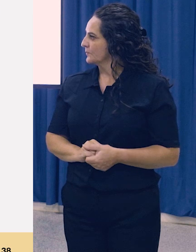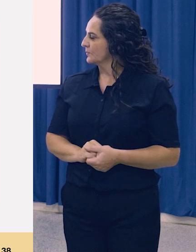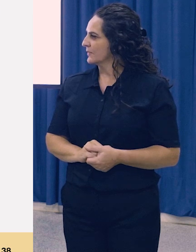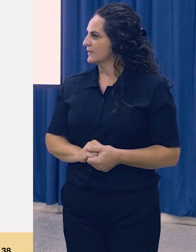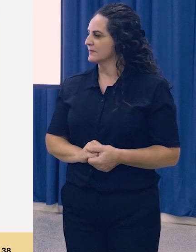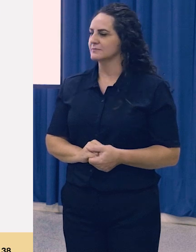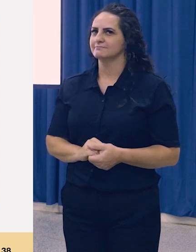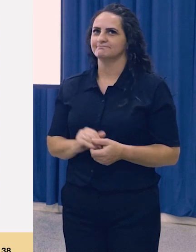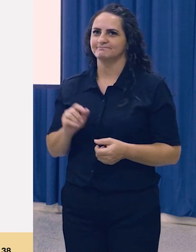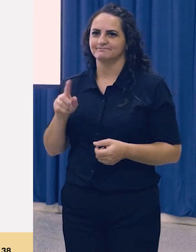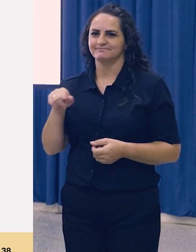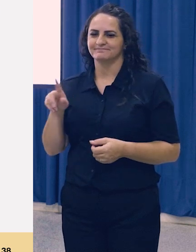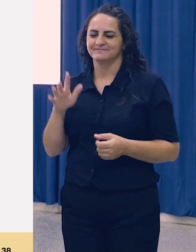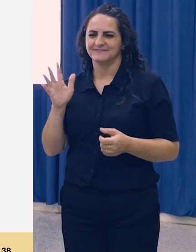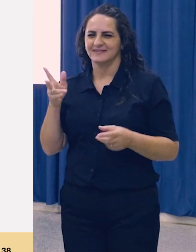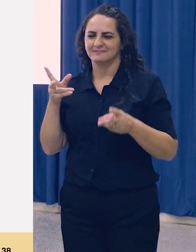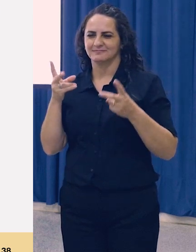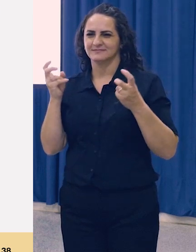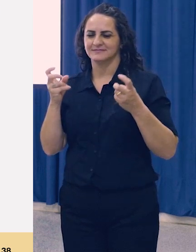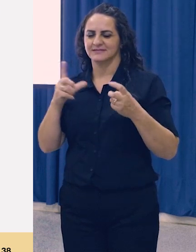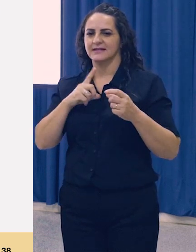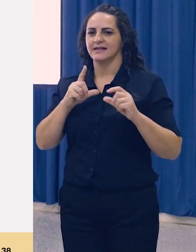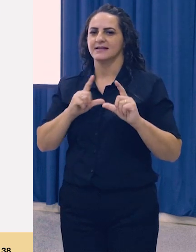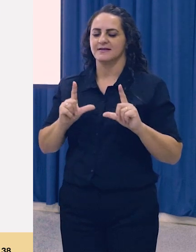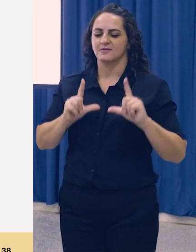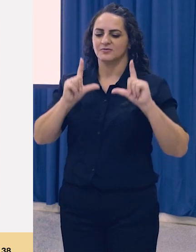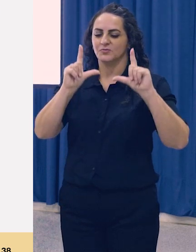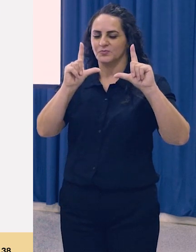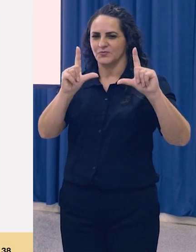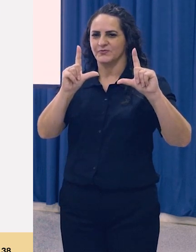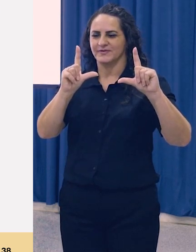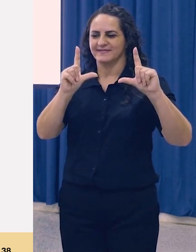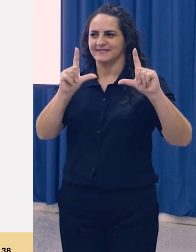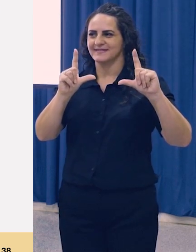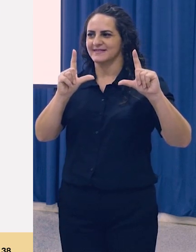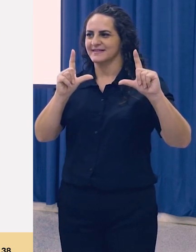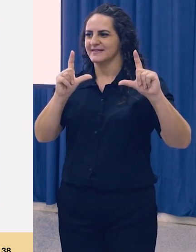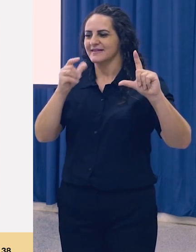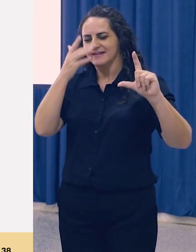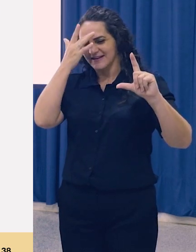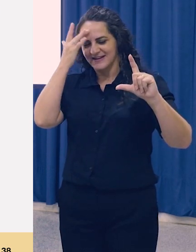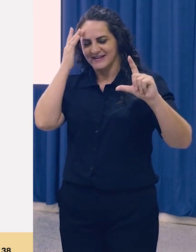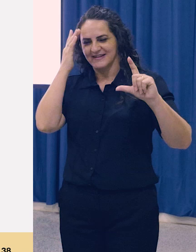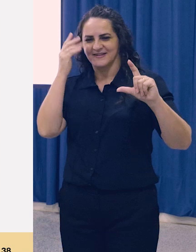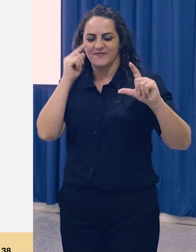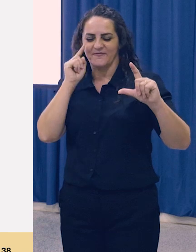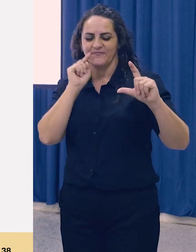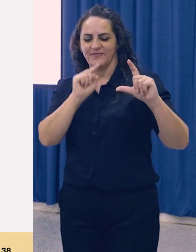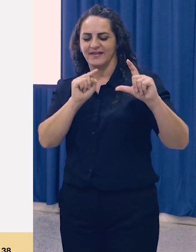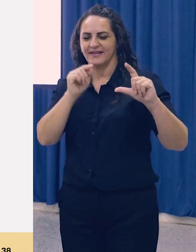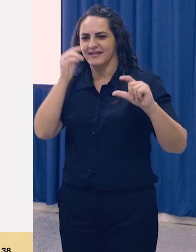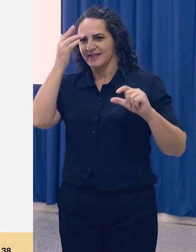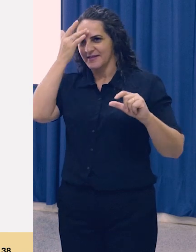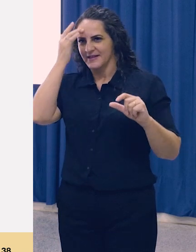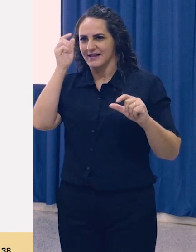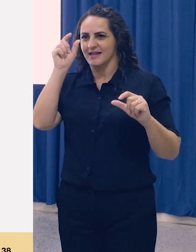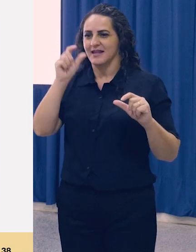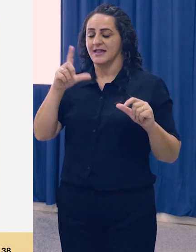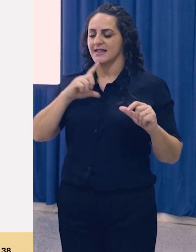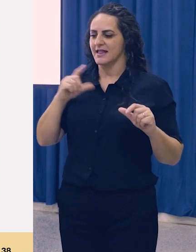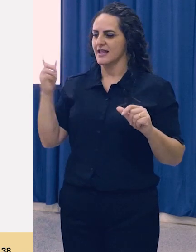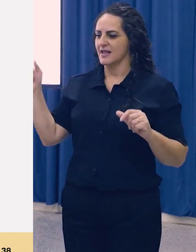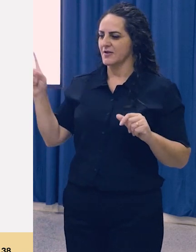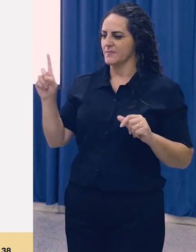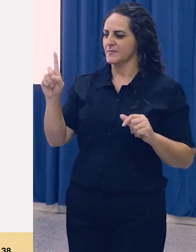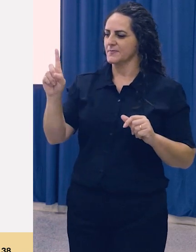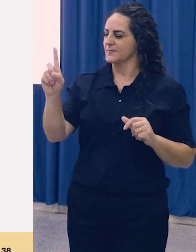Vocês já viram que tem alguns posters que o pessoal tem os personagens e daí tem aquela grande estrela,